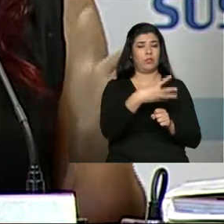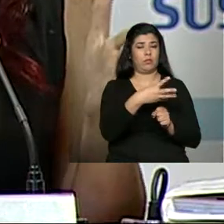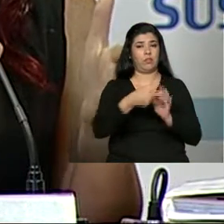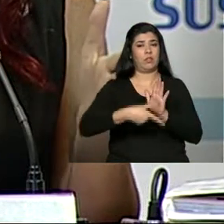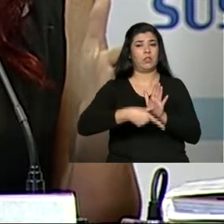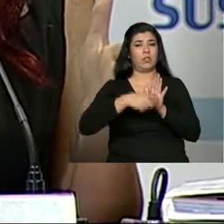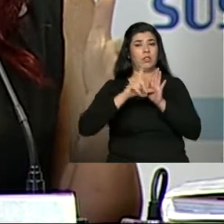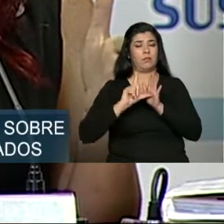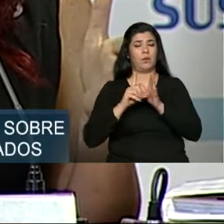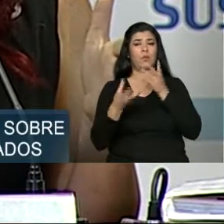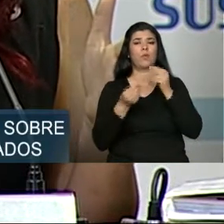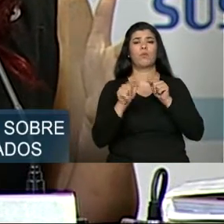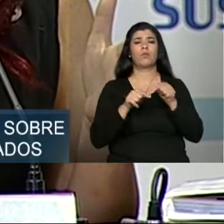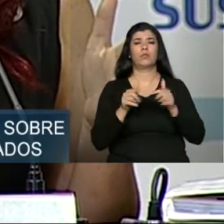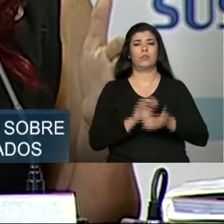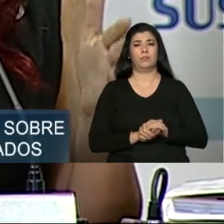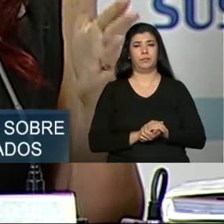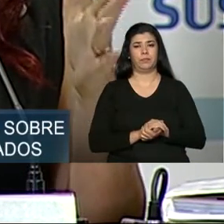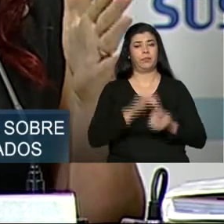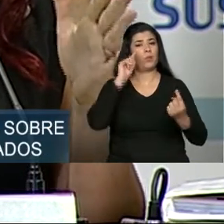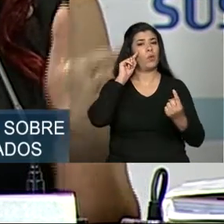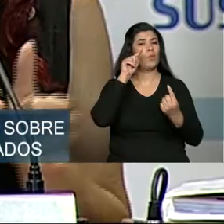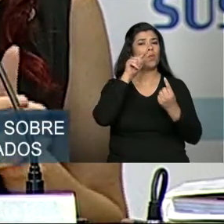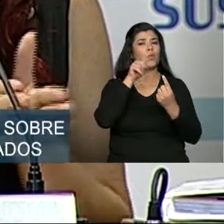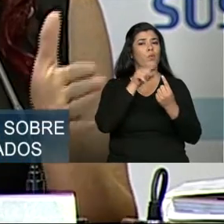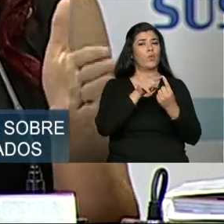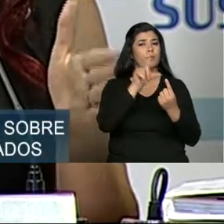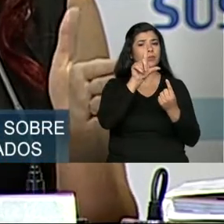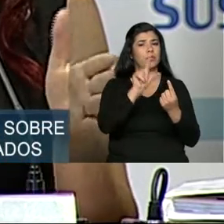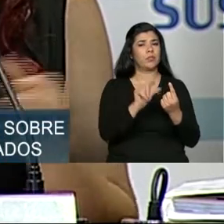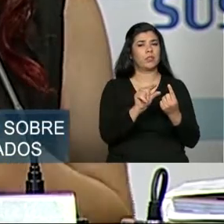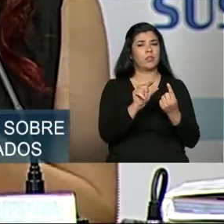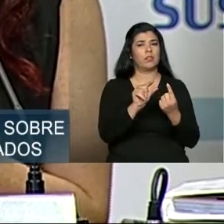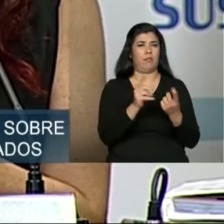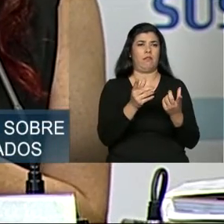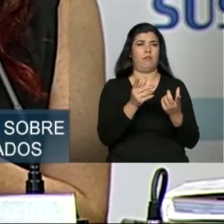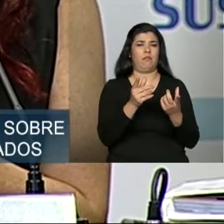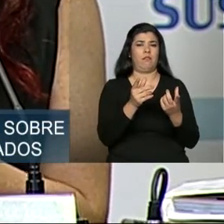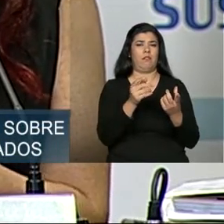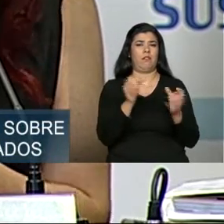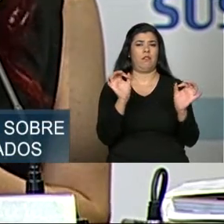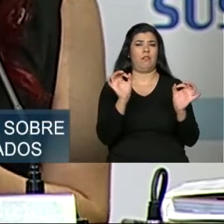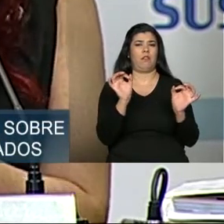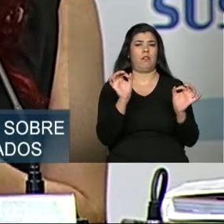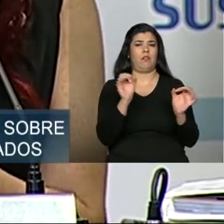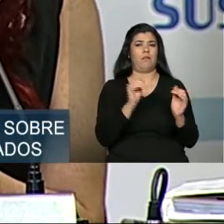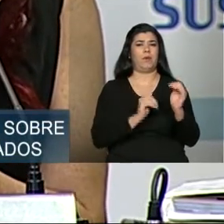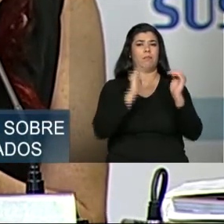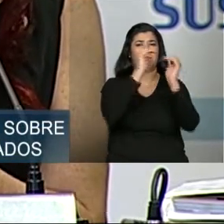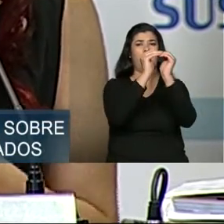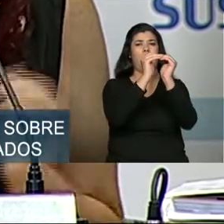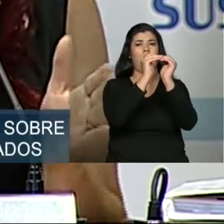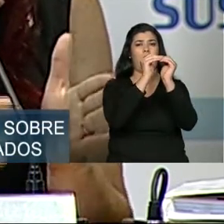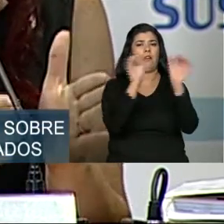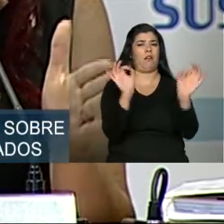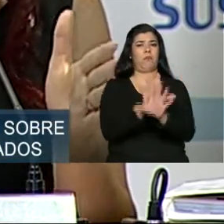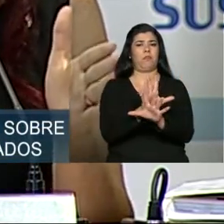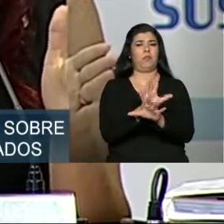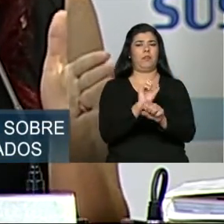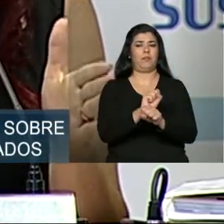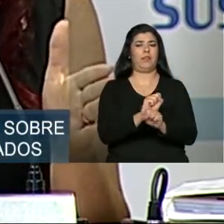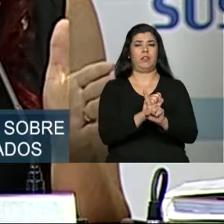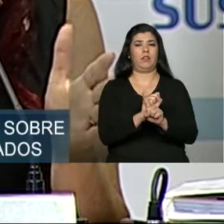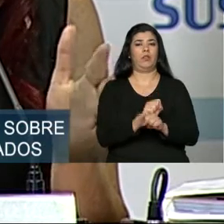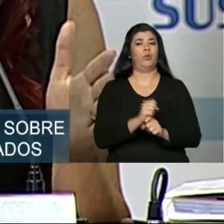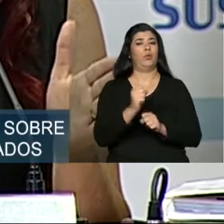isso? A meta ela é progressiva. A ideia não é ter uma meta, estancou, pronto, está resolvido. Então, a cada